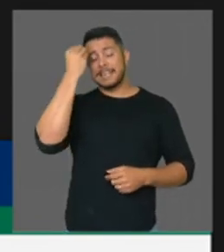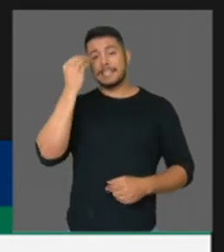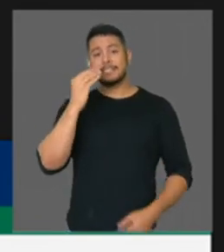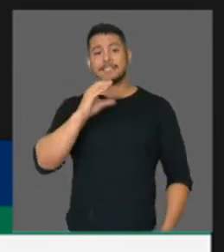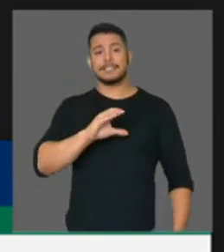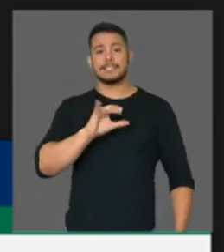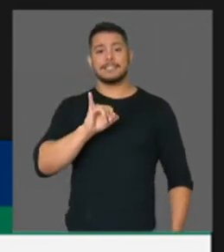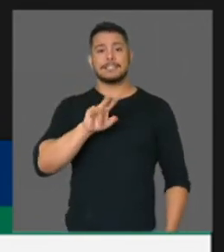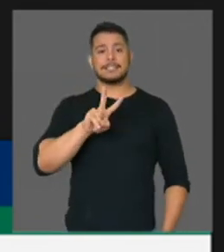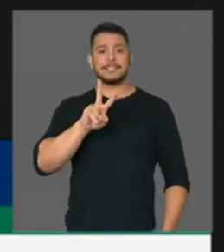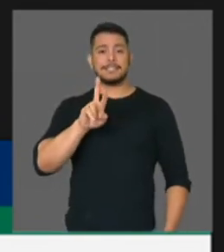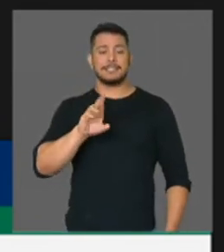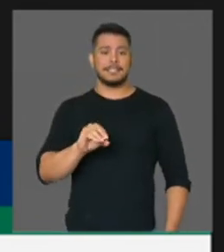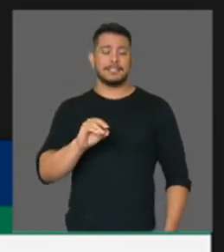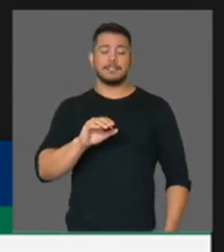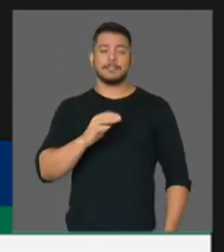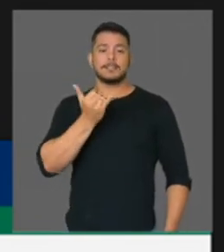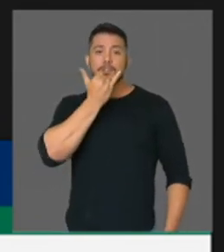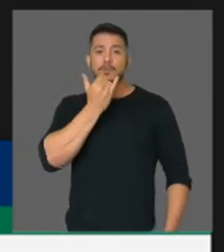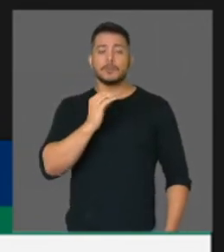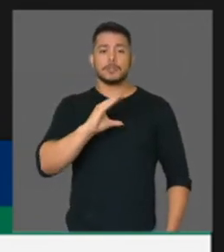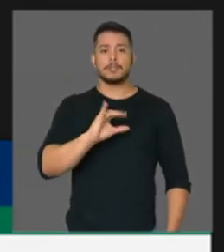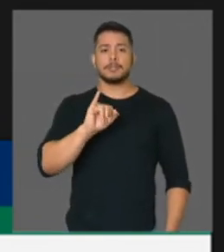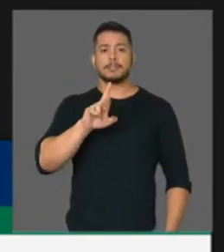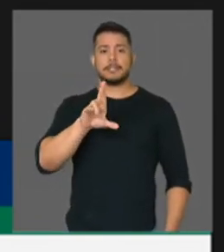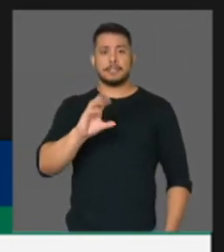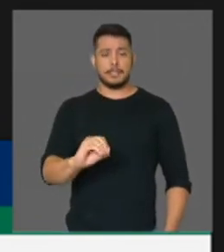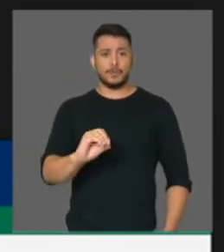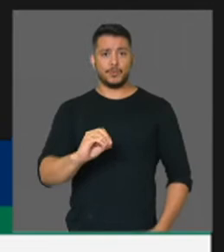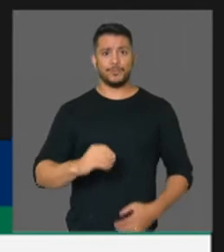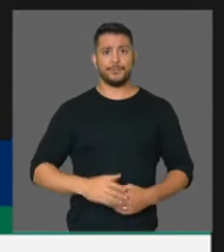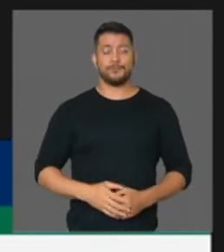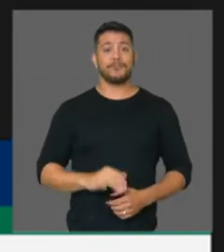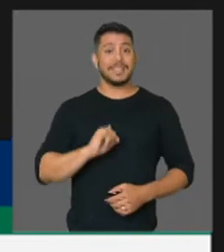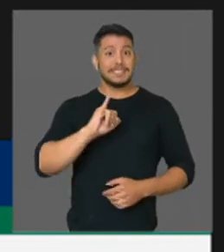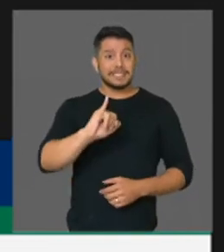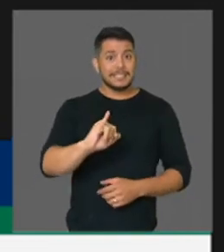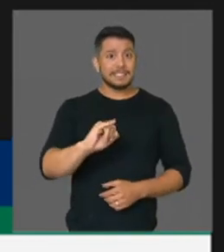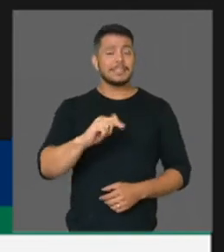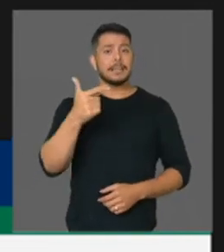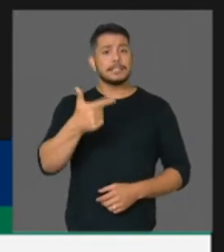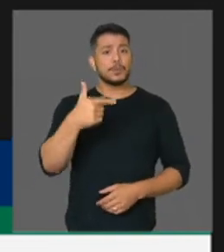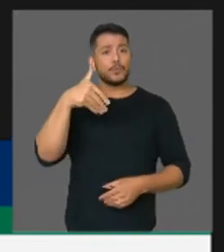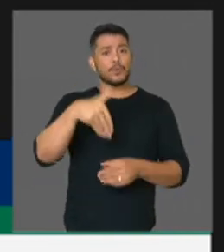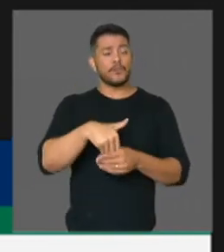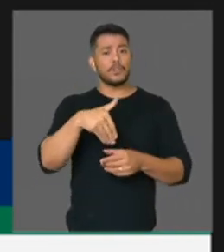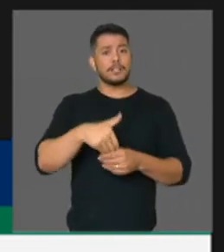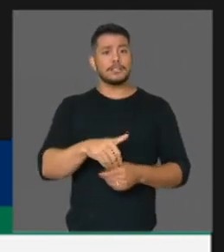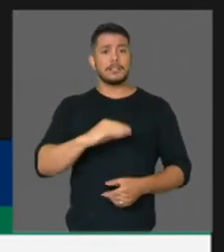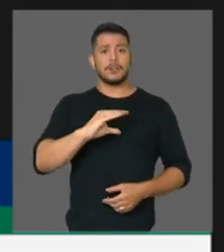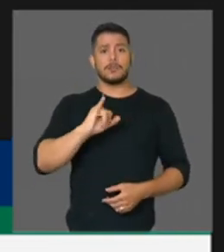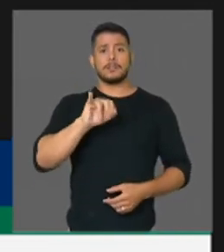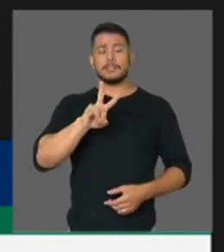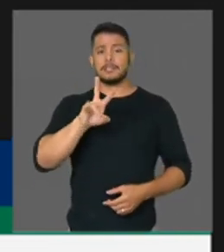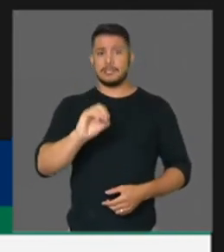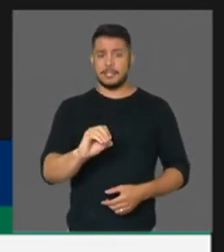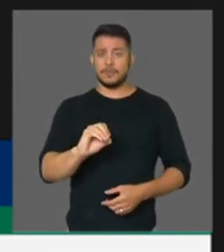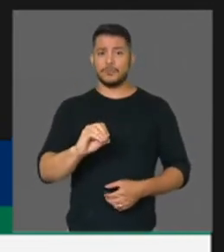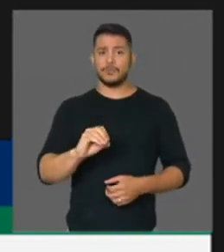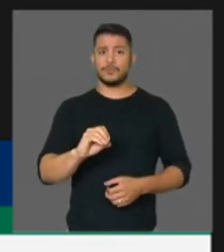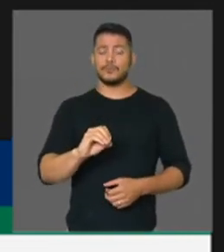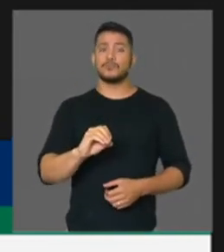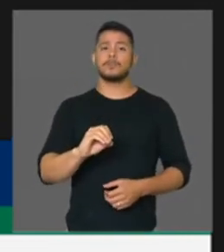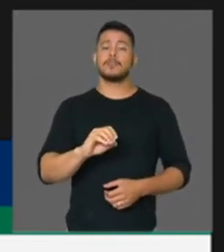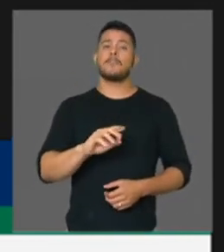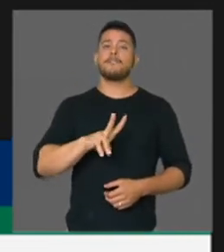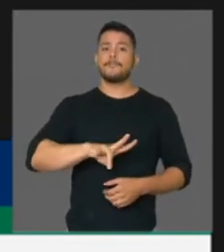dois é, no segundo turno, ter que enfrentar o Ciro. O Ciro, no segundo turno, ganha do Bolsonaro e o Ciro,